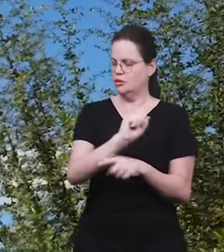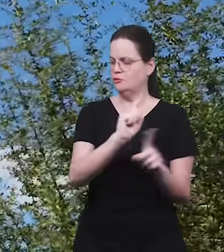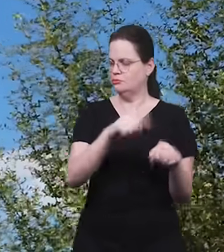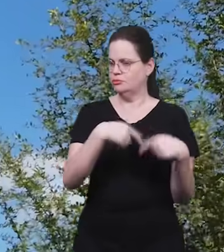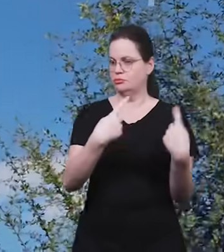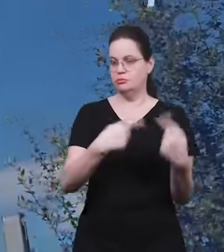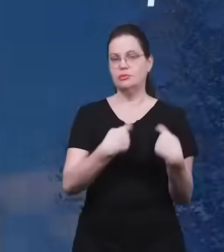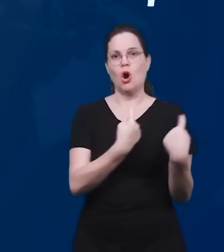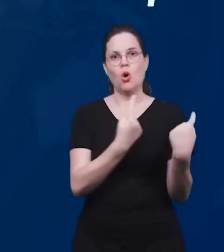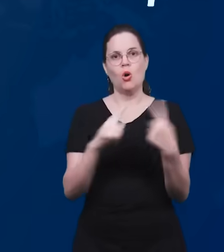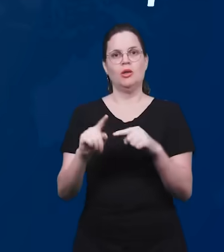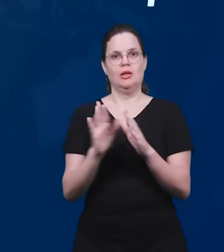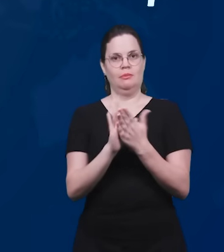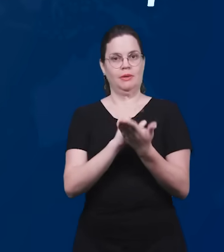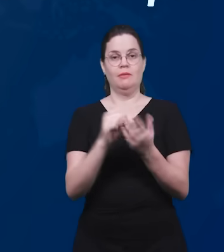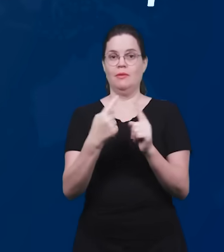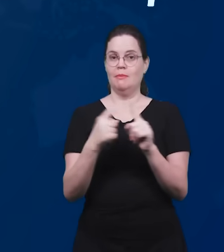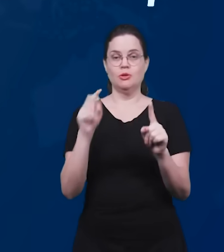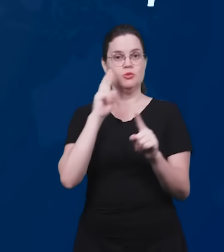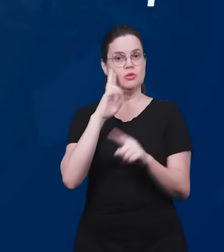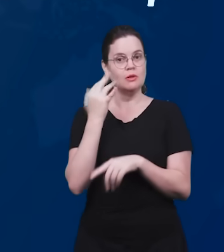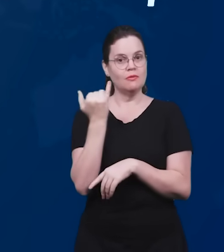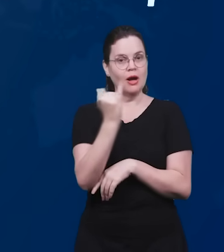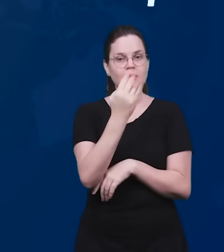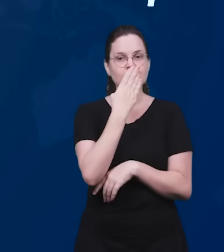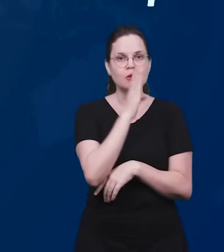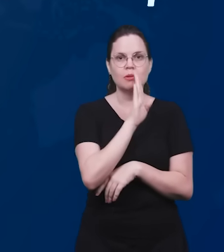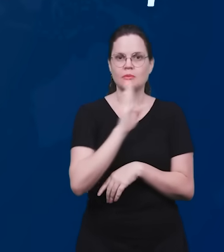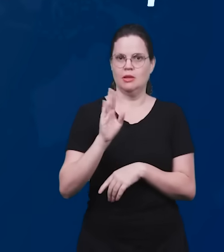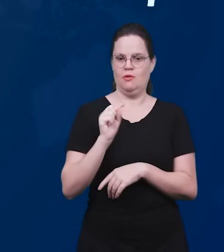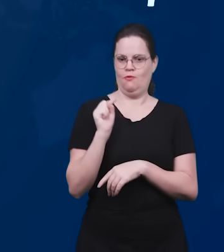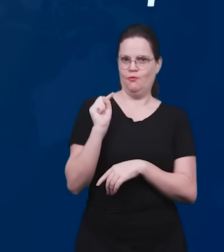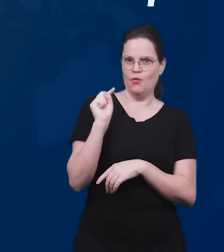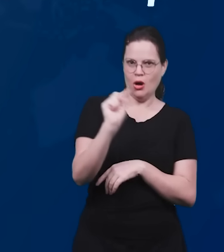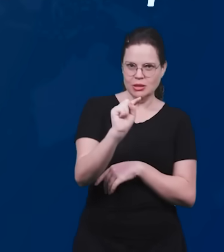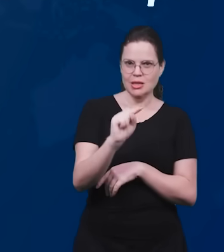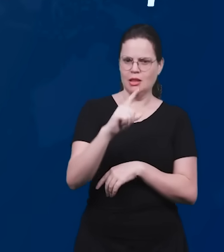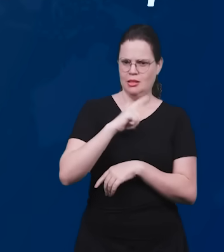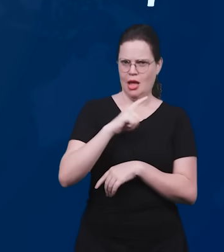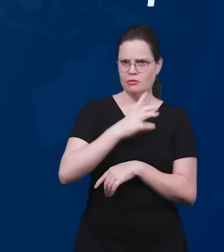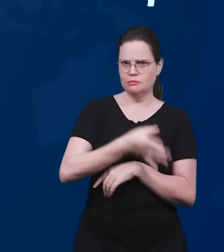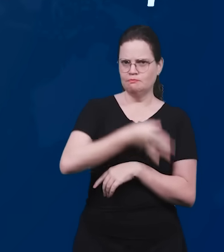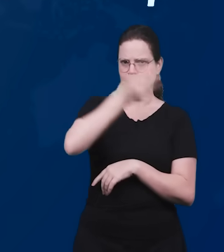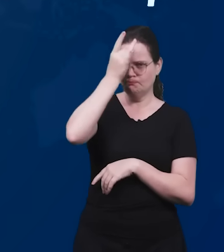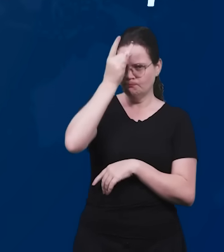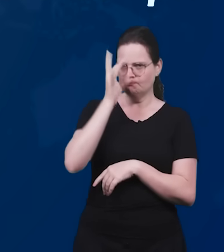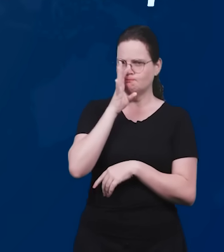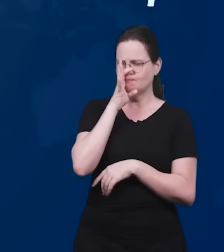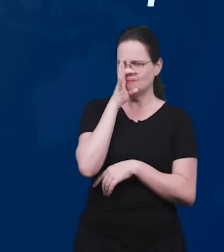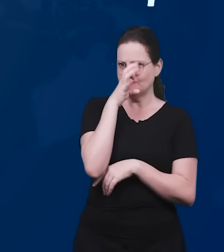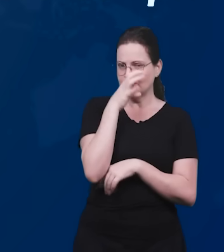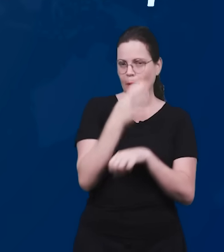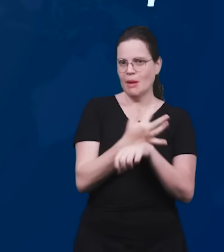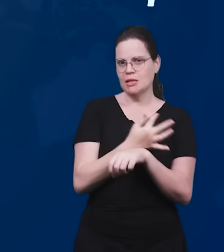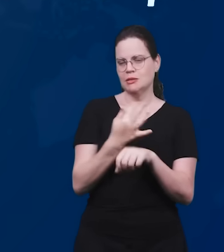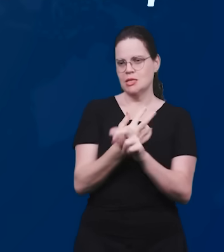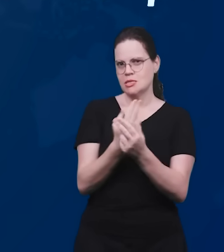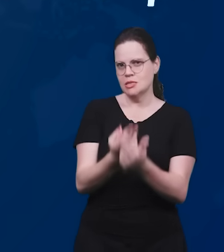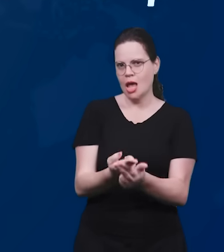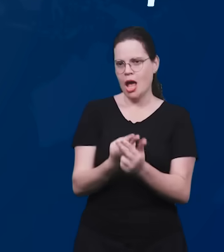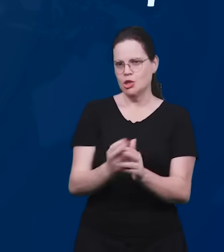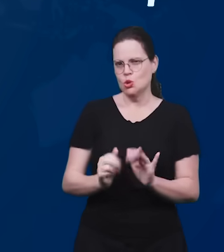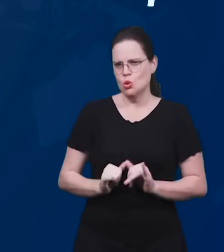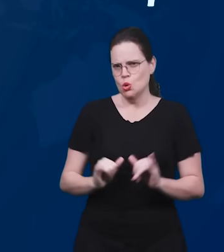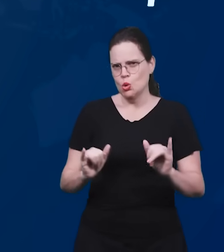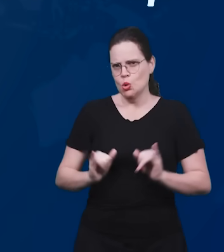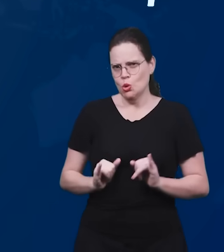a ela. Então, como guardaste, eu também te guardarei da hora da tribulação,